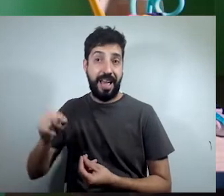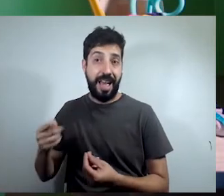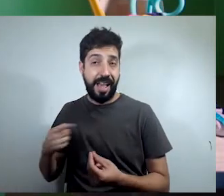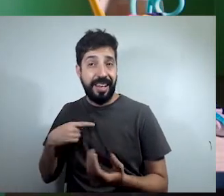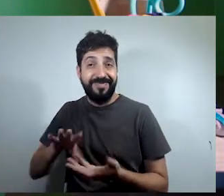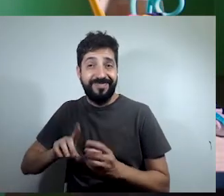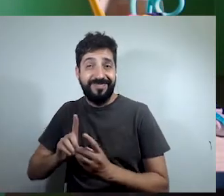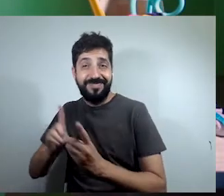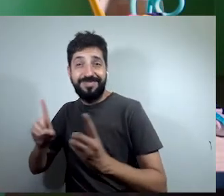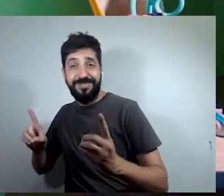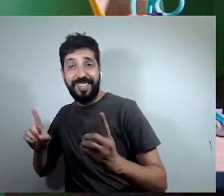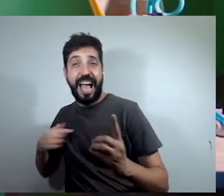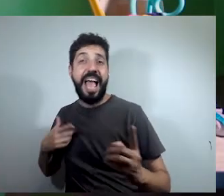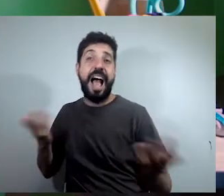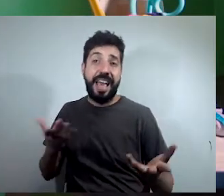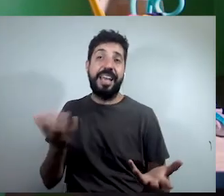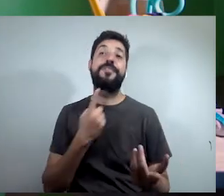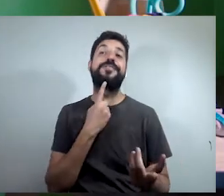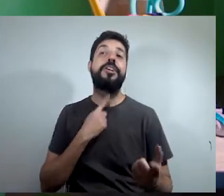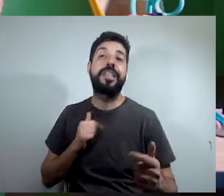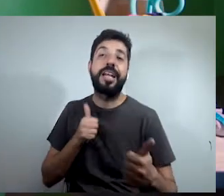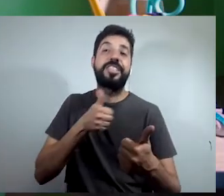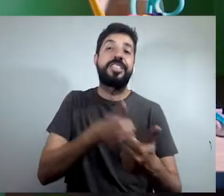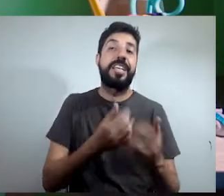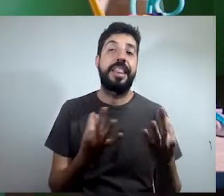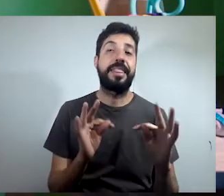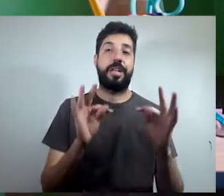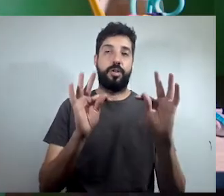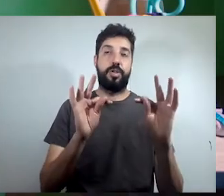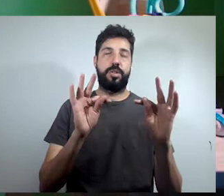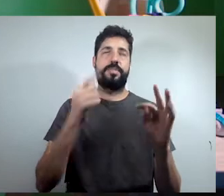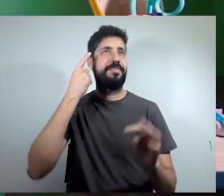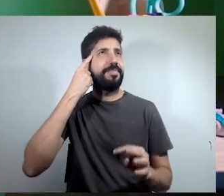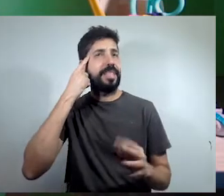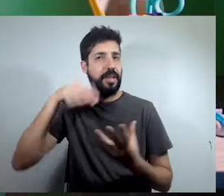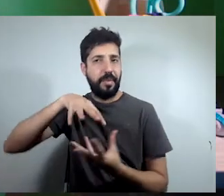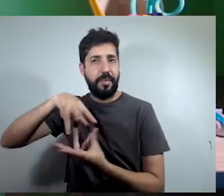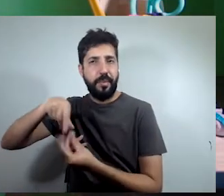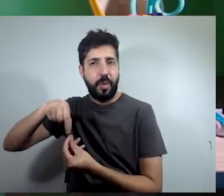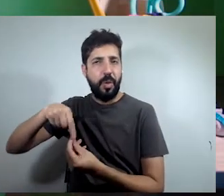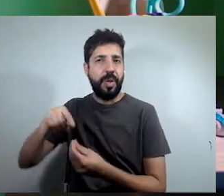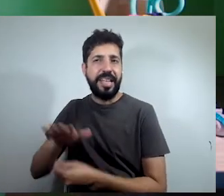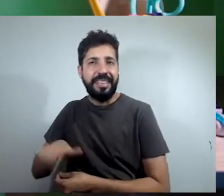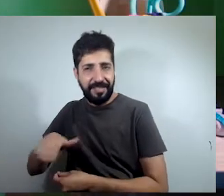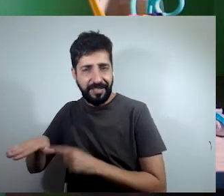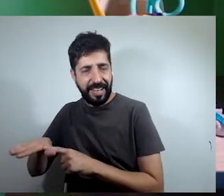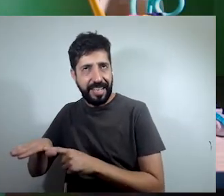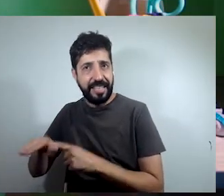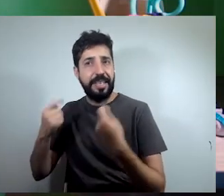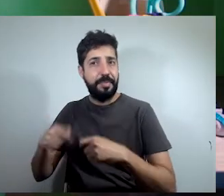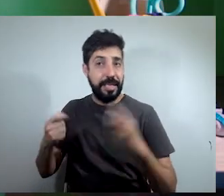ao mundo da tecnologia. Então, essa ideia de mundos da infância, a gente tem que olhar